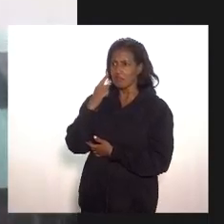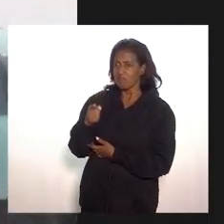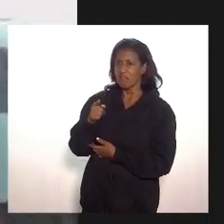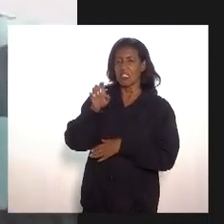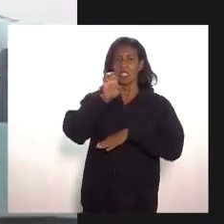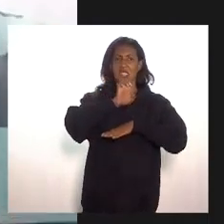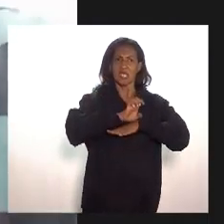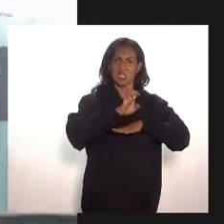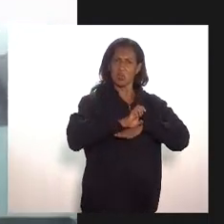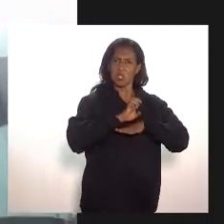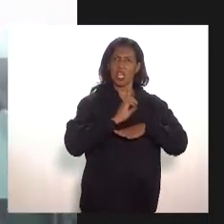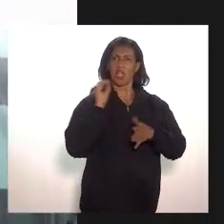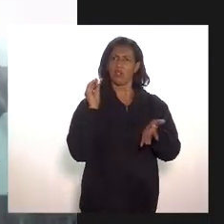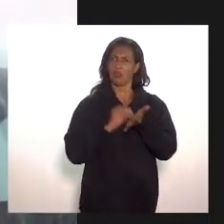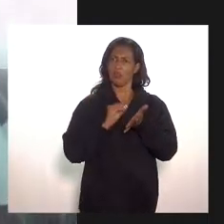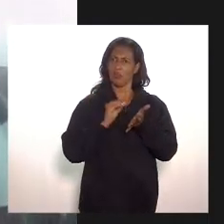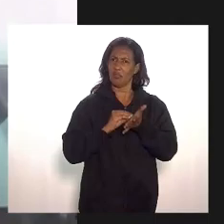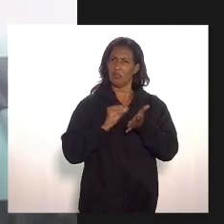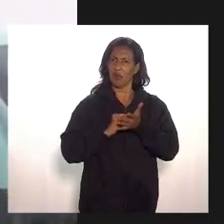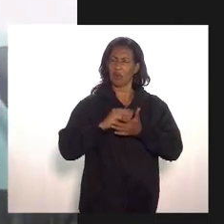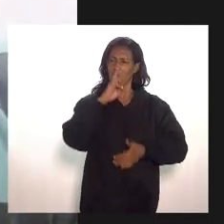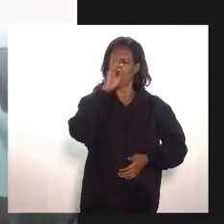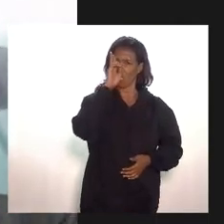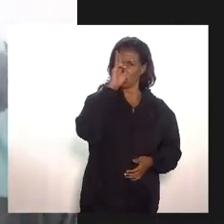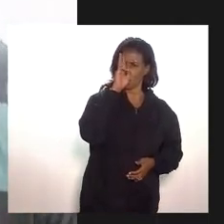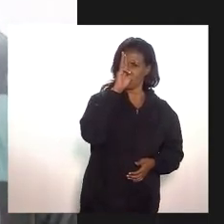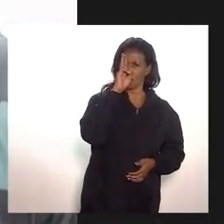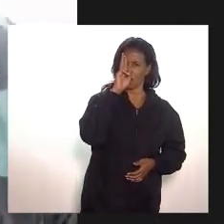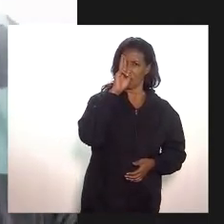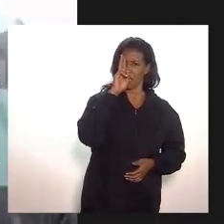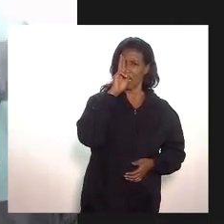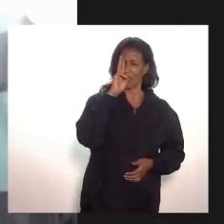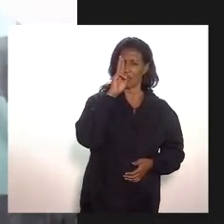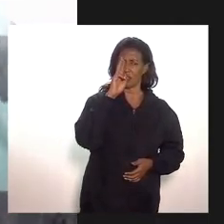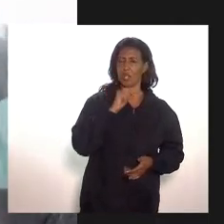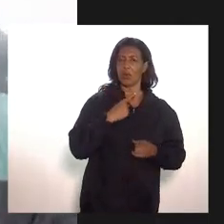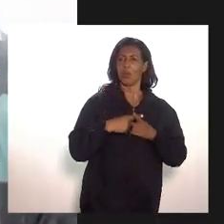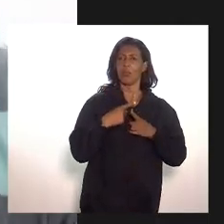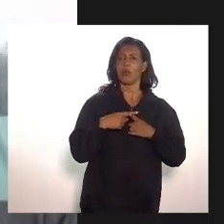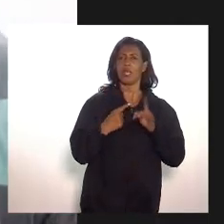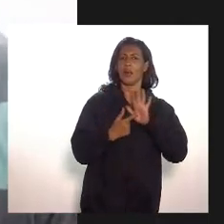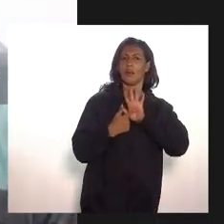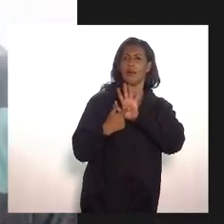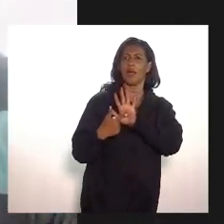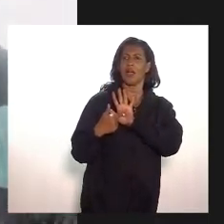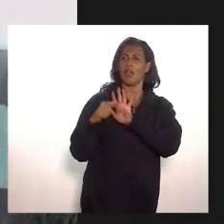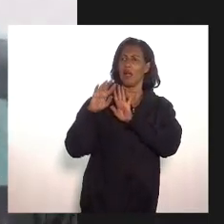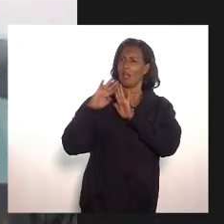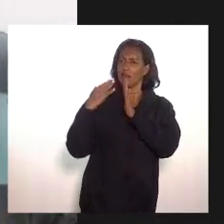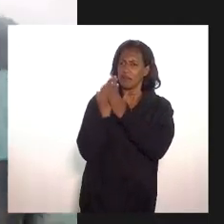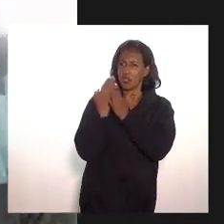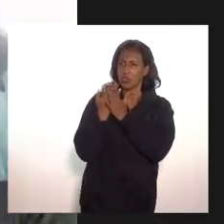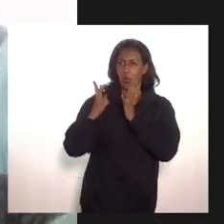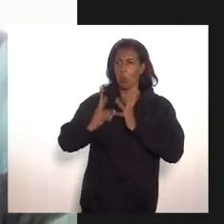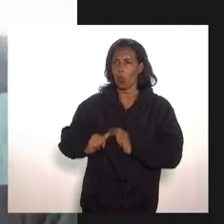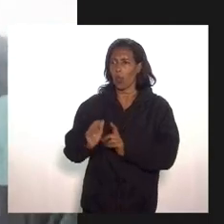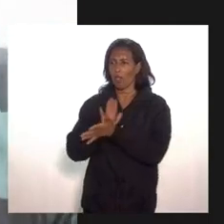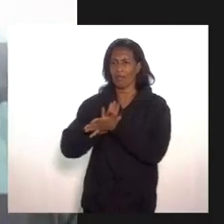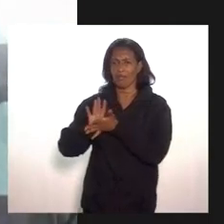ele é incompetente em demonstrar que as escolas não estão respeitando as medidas sanitárias que